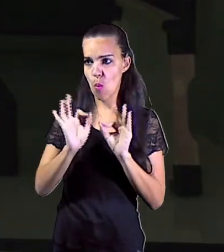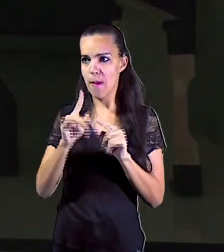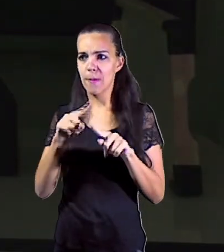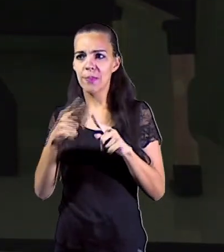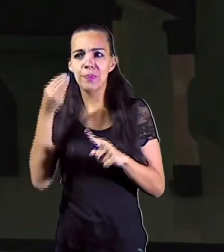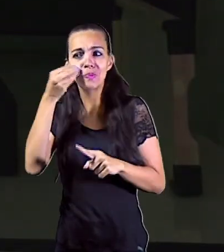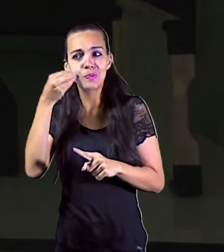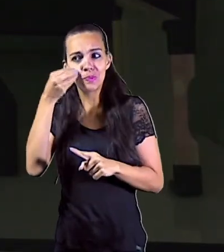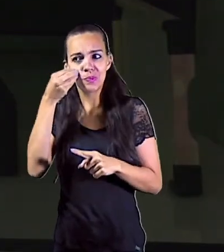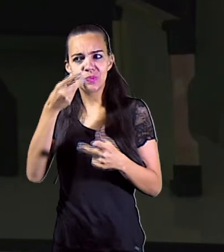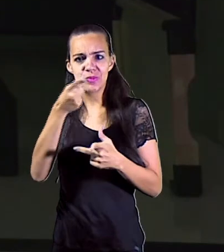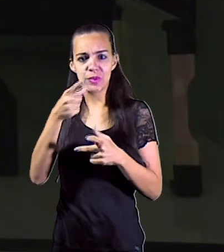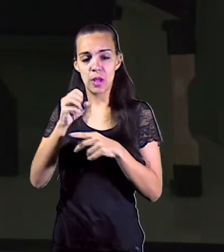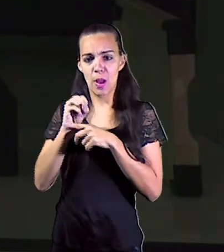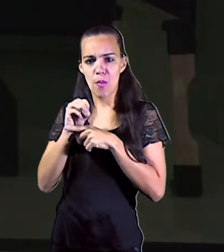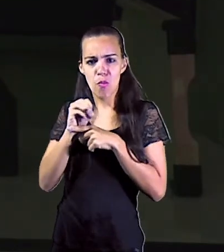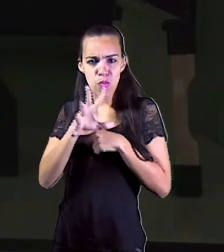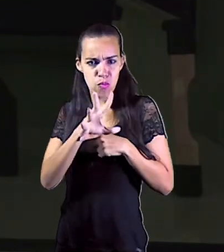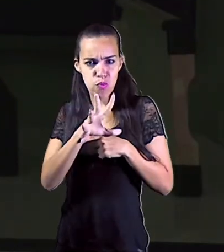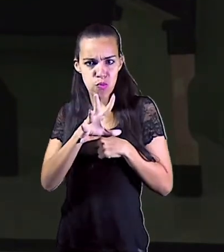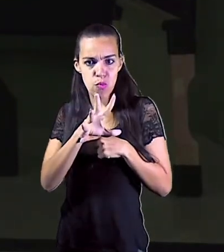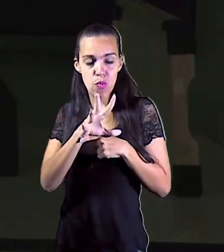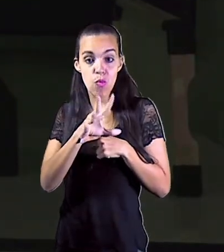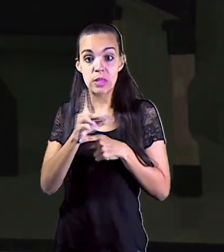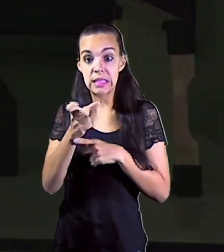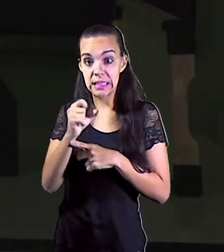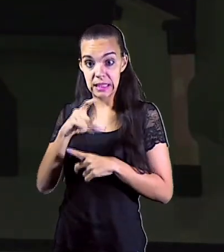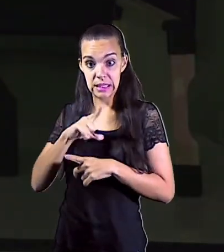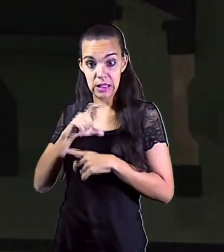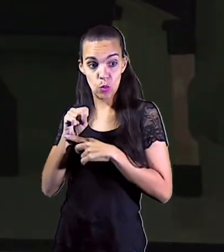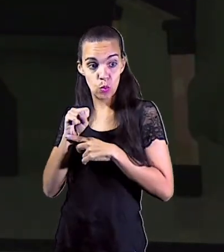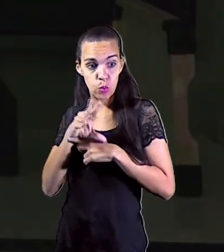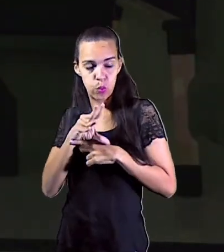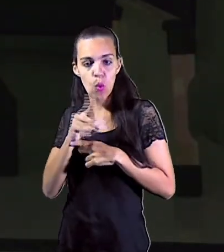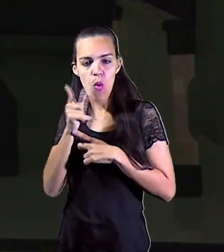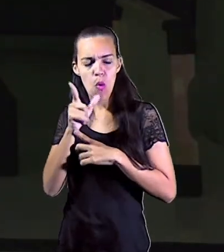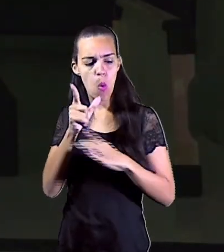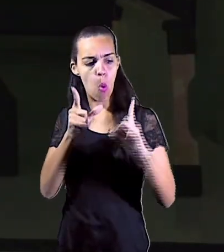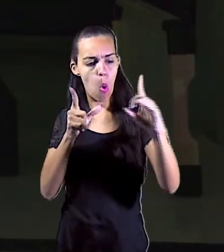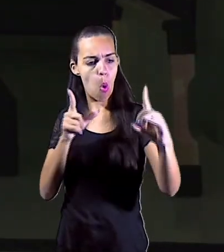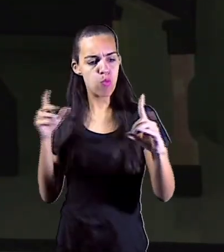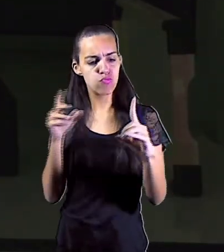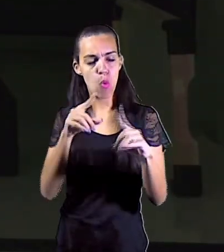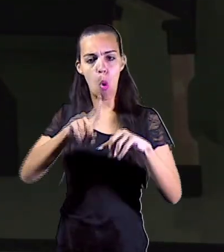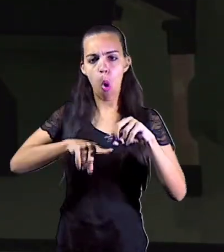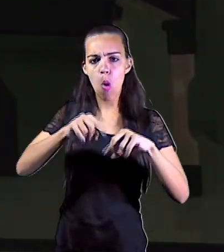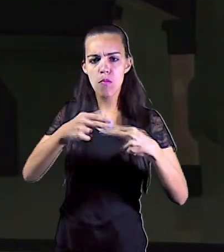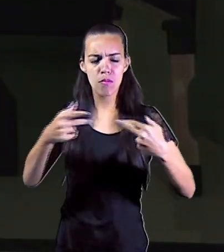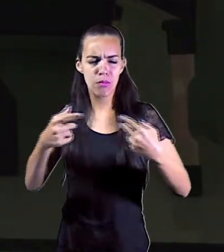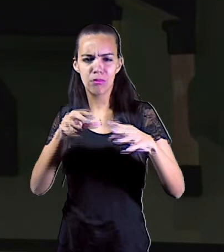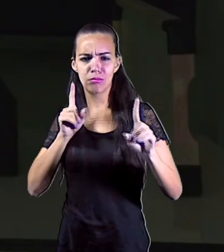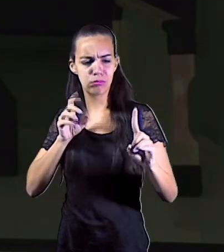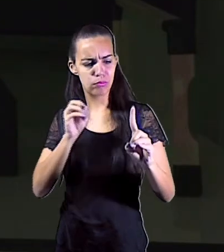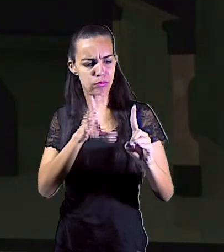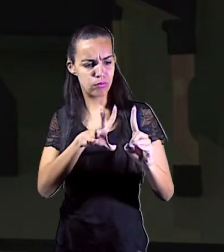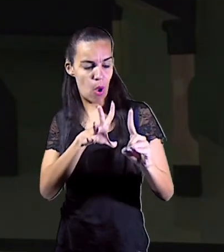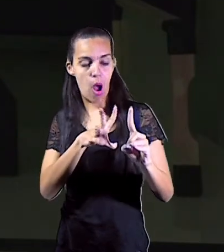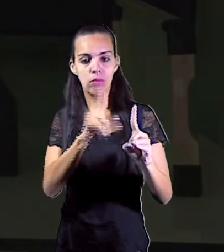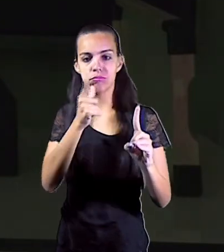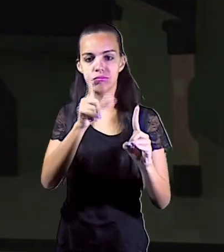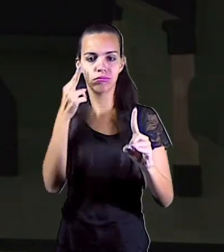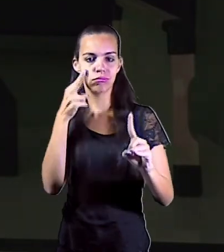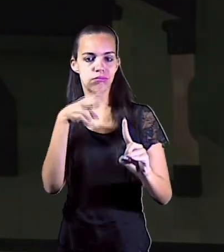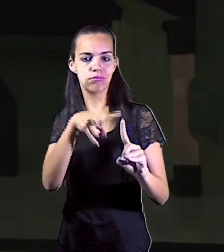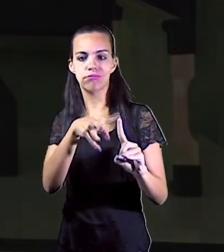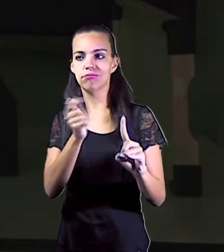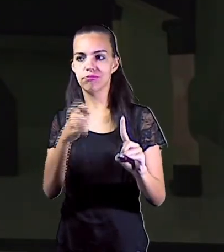que clareia os objetos, o que ilumina os objetos é a luz. Então, a luz ela reflete nos